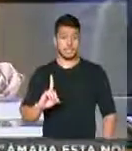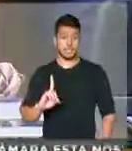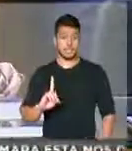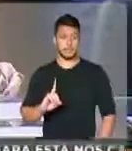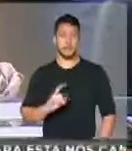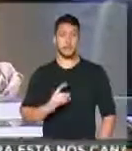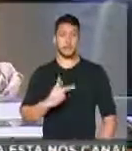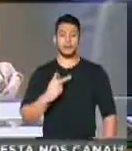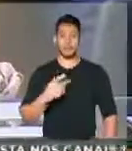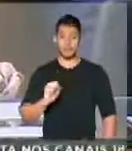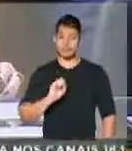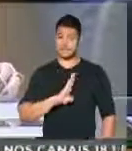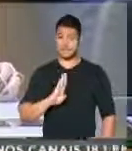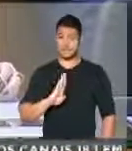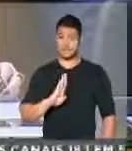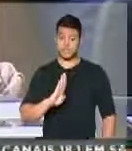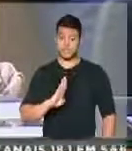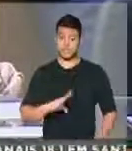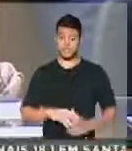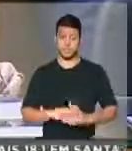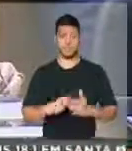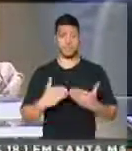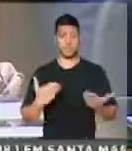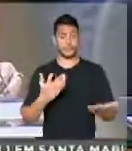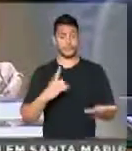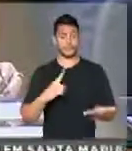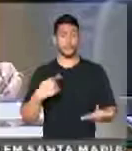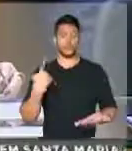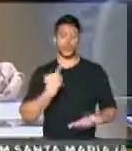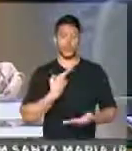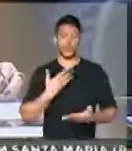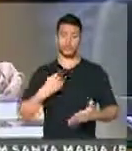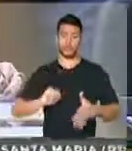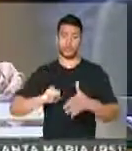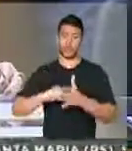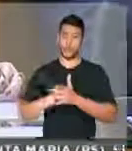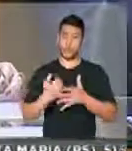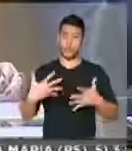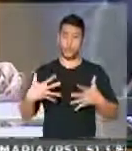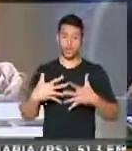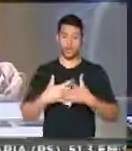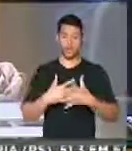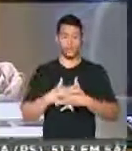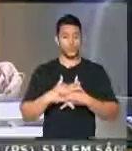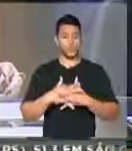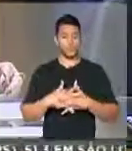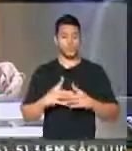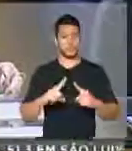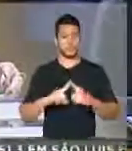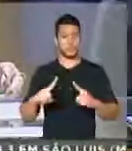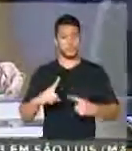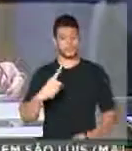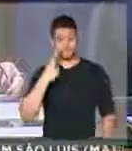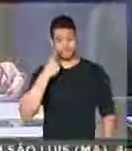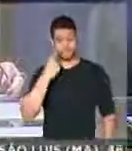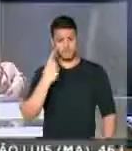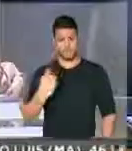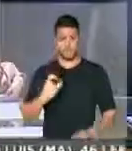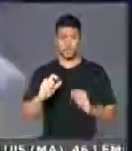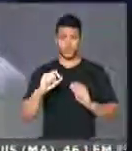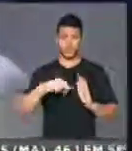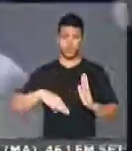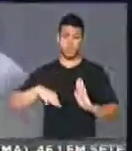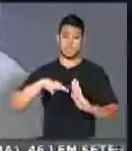PSB, senhora presidente. Senhor presidente, o PSB está em obstrução. Mas nos chama muito a atenção que essa